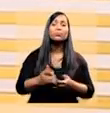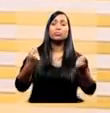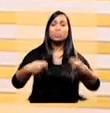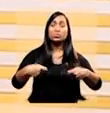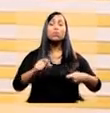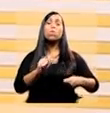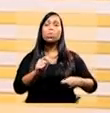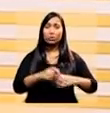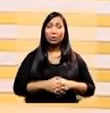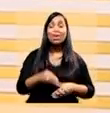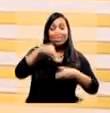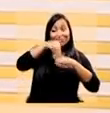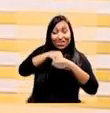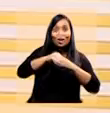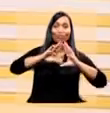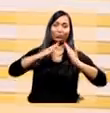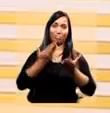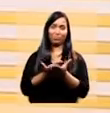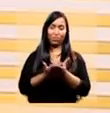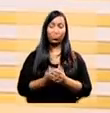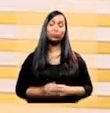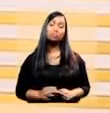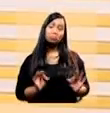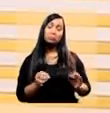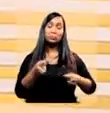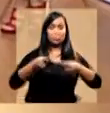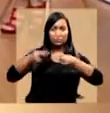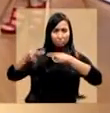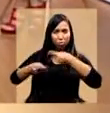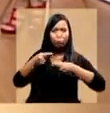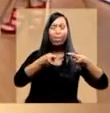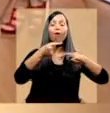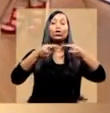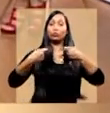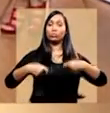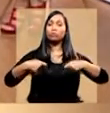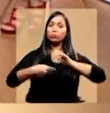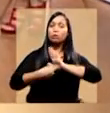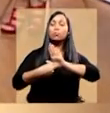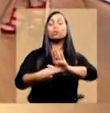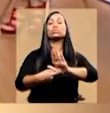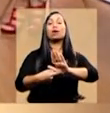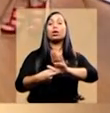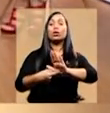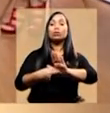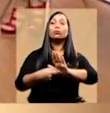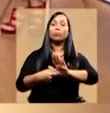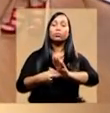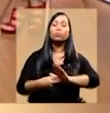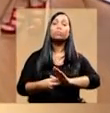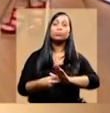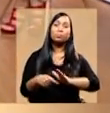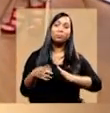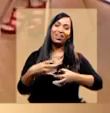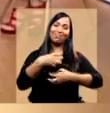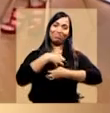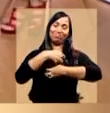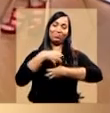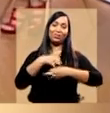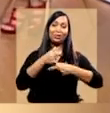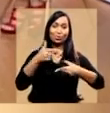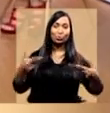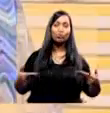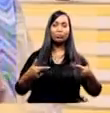começar a ser polida dentro da própria escola. Lógico, esse debate tem que ser levado até para provocar tudo aquilo que nós já falamos